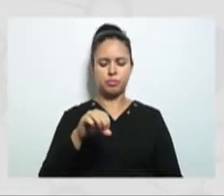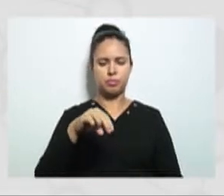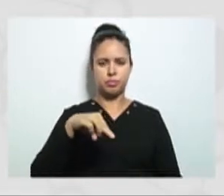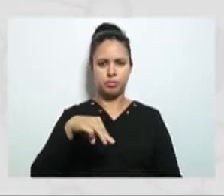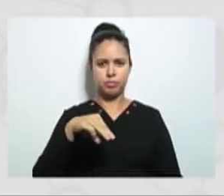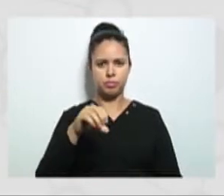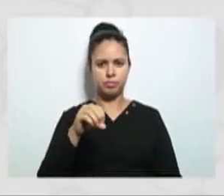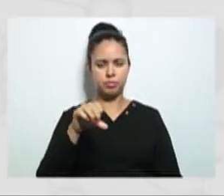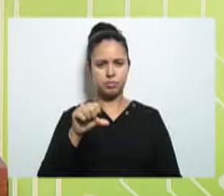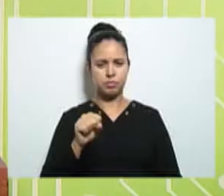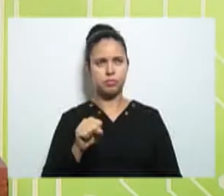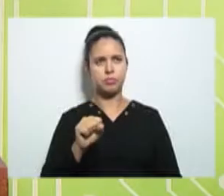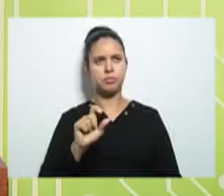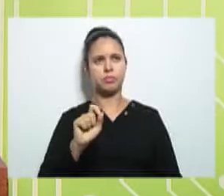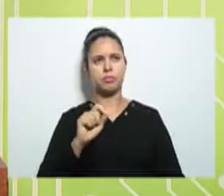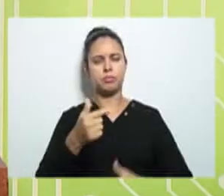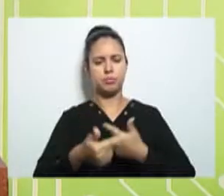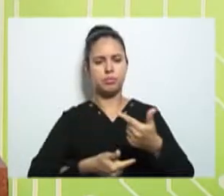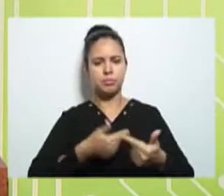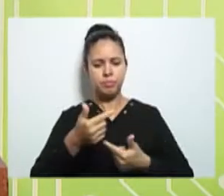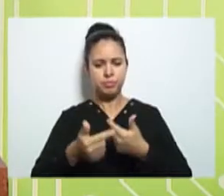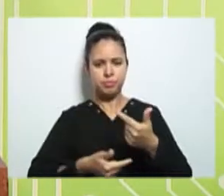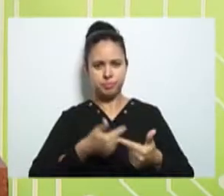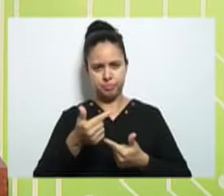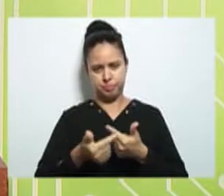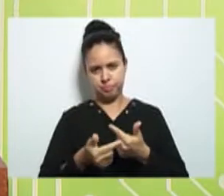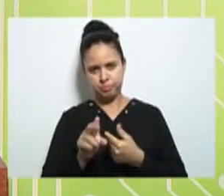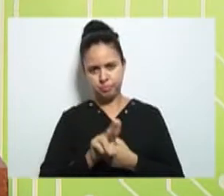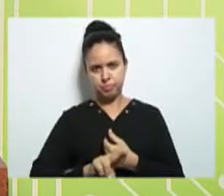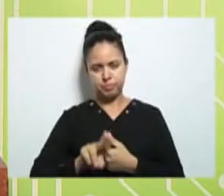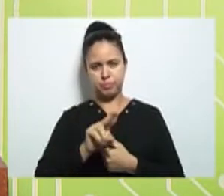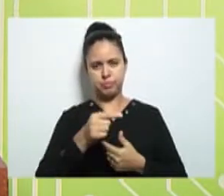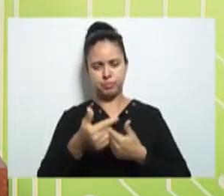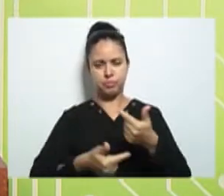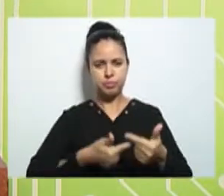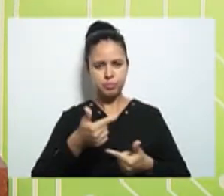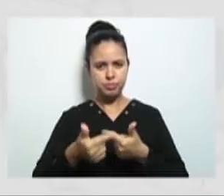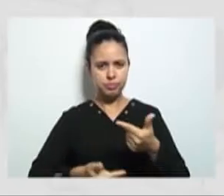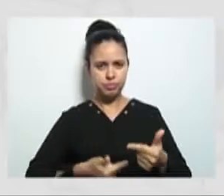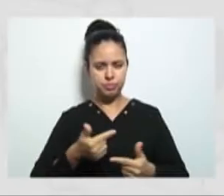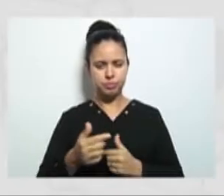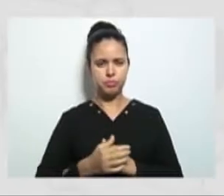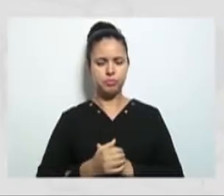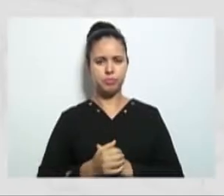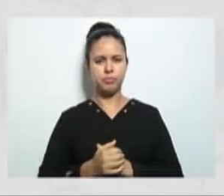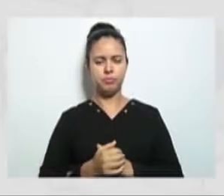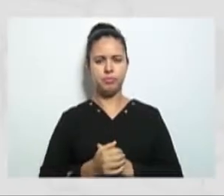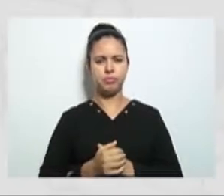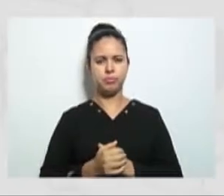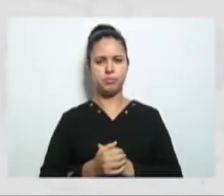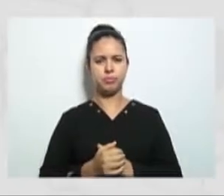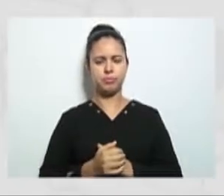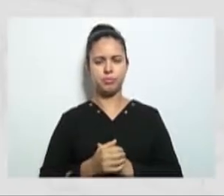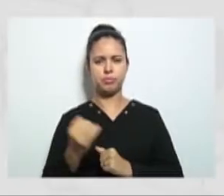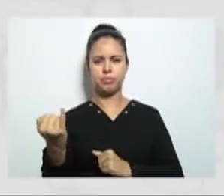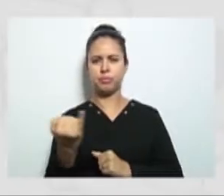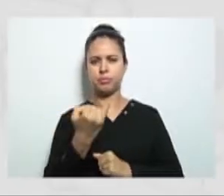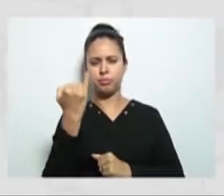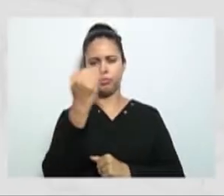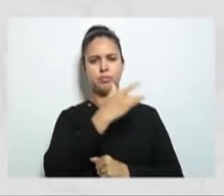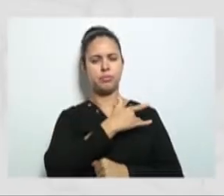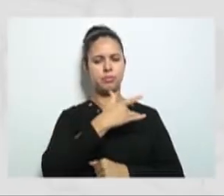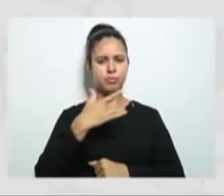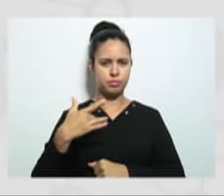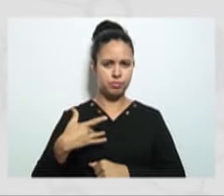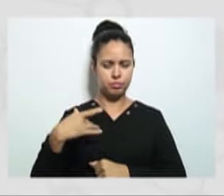trabalho em relação ao quê? A utilização do computador, tá, gente? Bora ver aqui, ó, sobre ergonomia. Fundamental para a saúde do